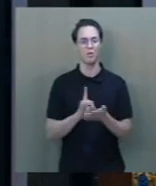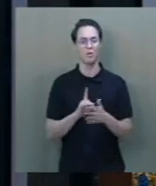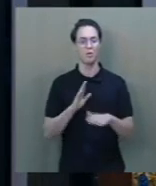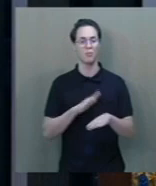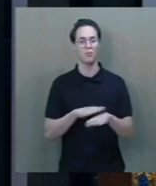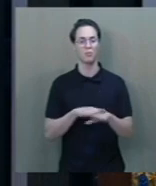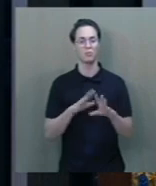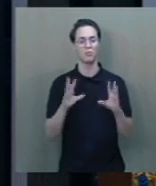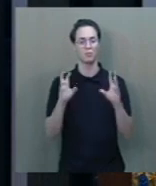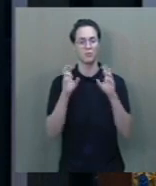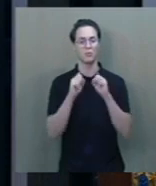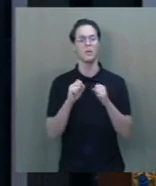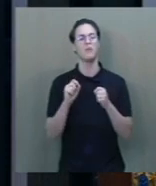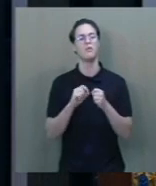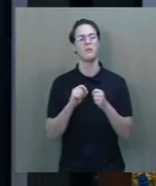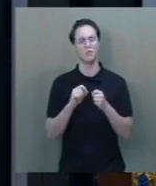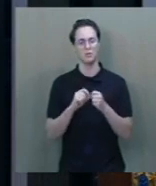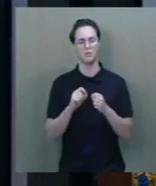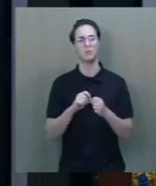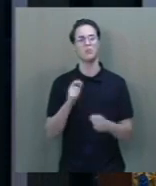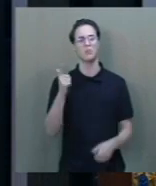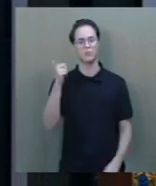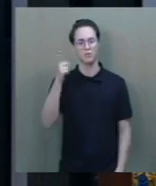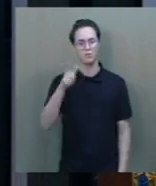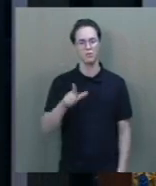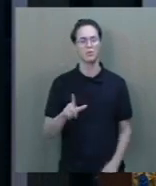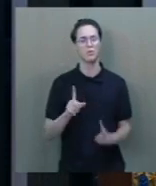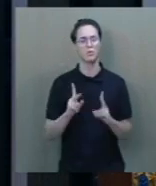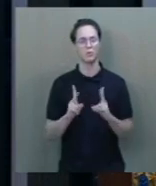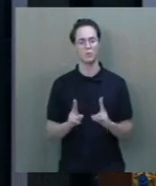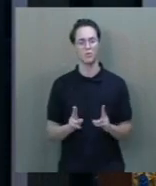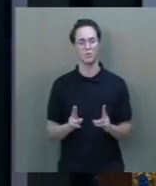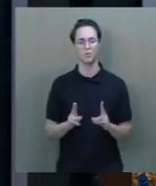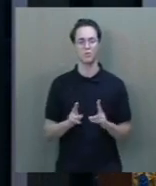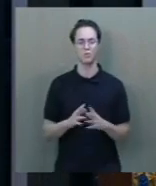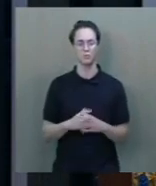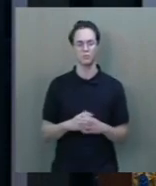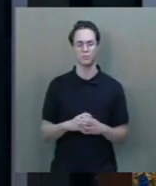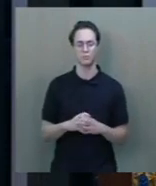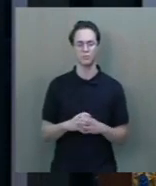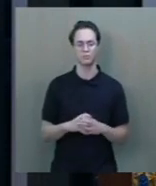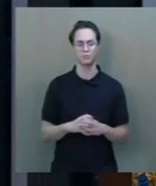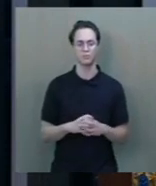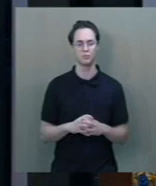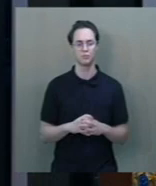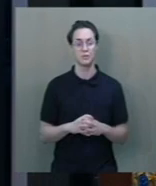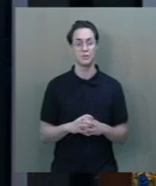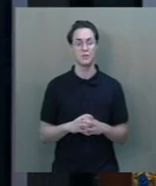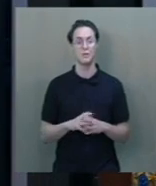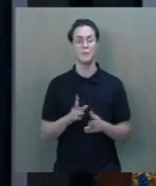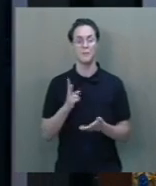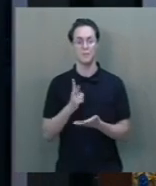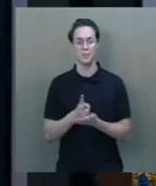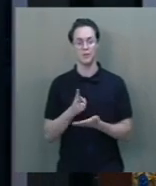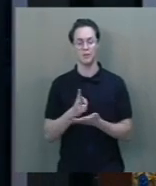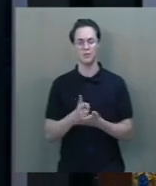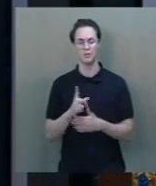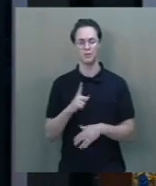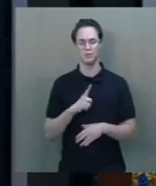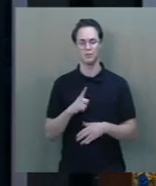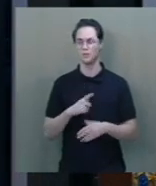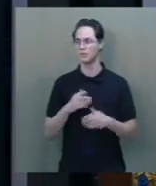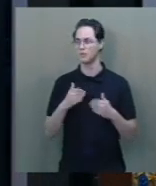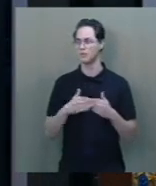escuro. Faria tudo absolutamente novamente do que fiz no passado. Mesmo com os prejuízos, com